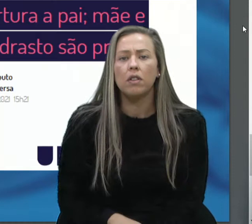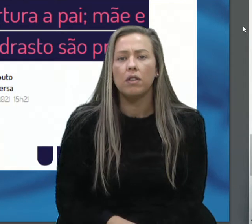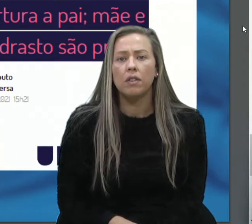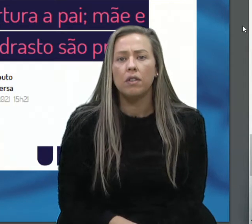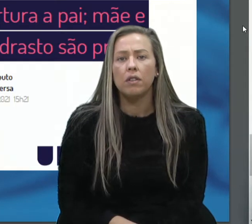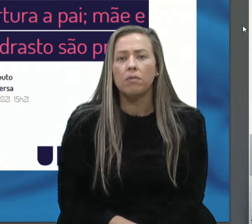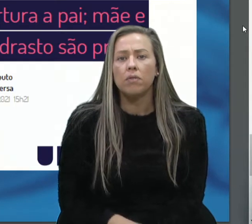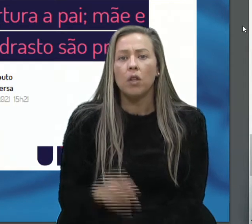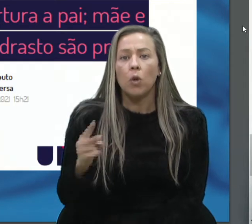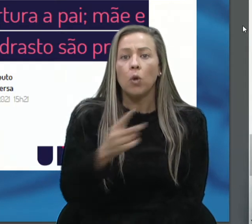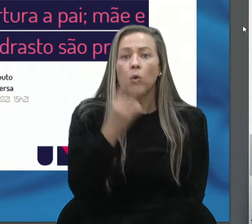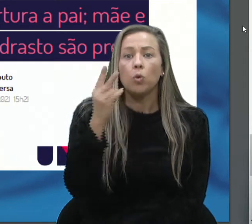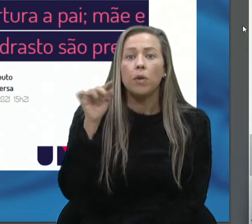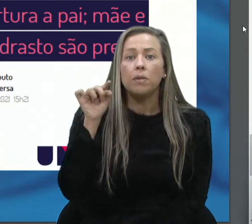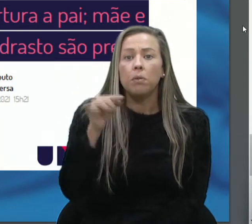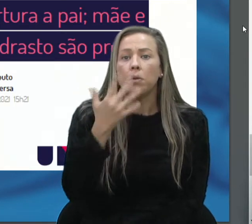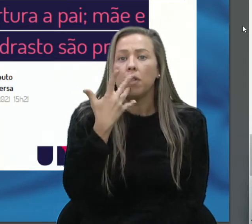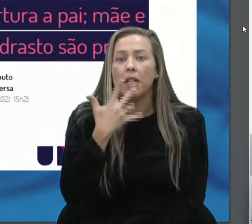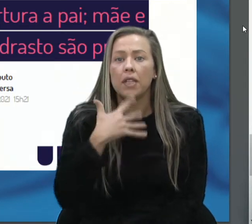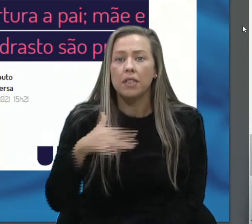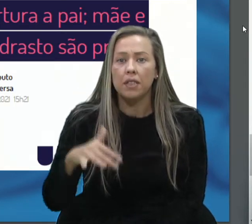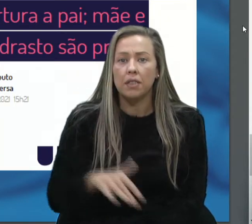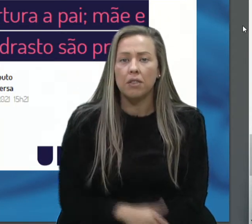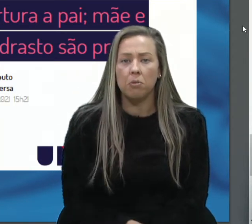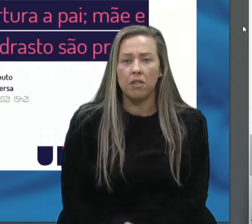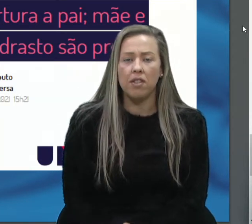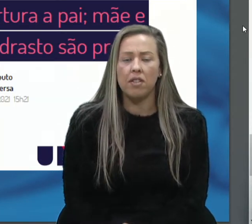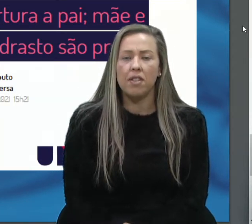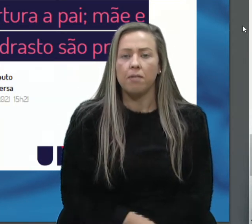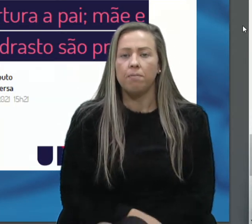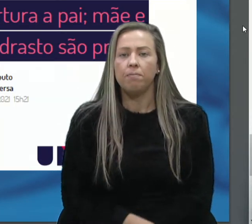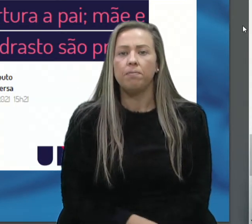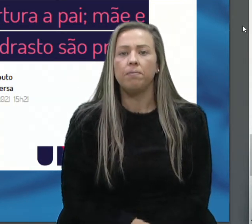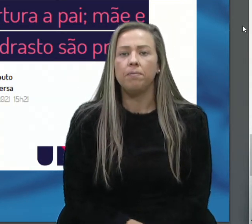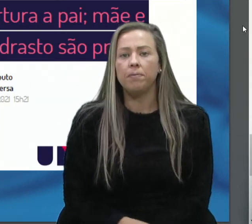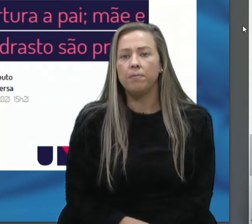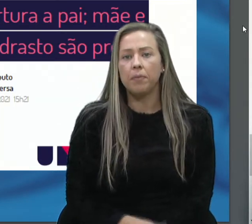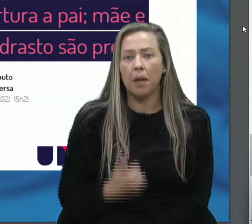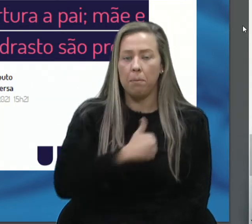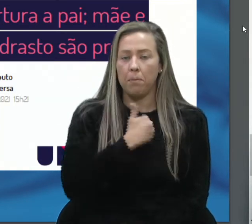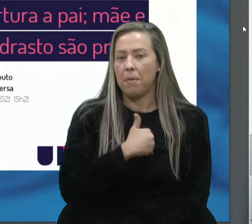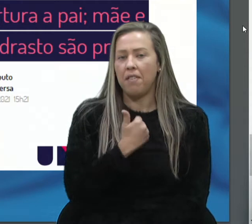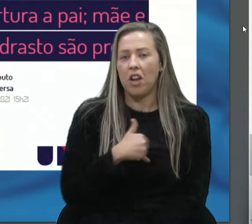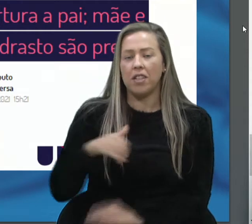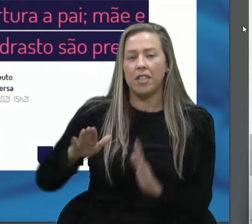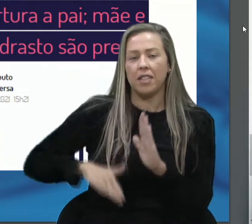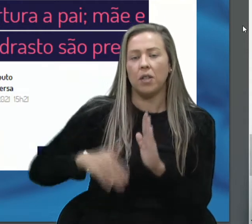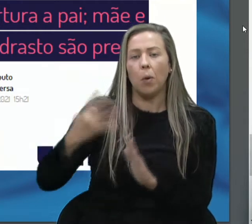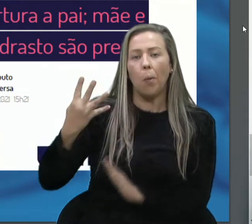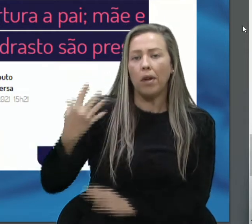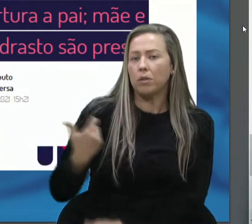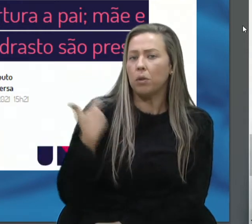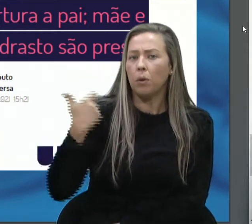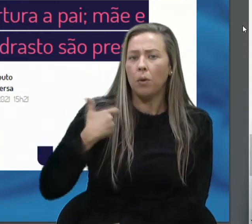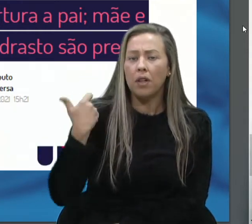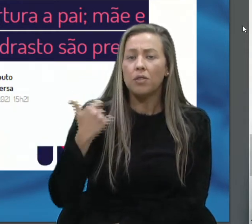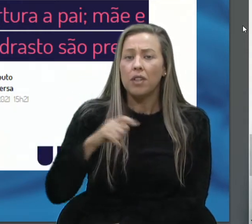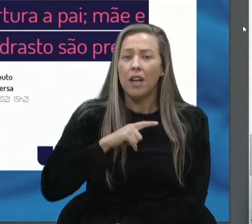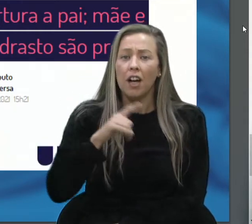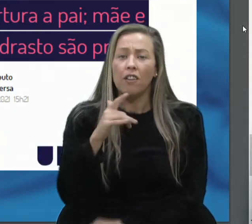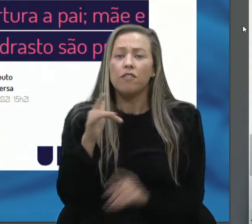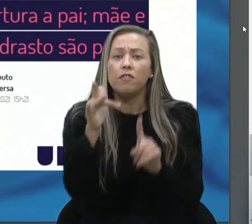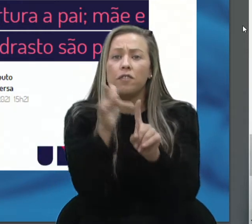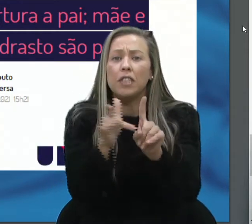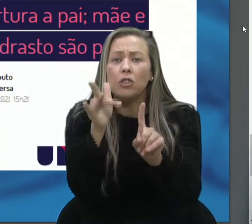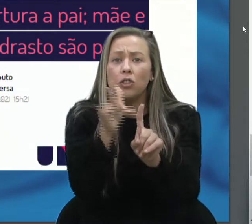Cerca de 2.000 crianças com menores de 4 anos morrem vítima da agressão em